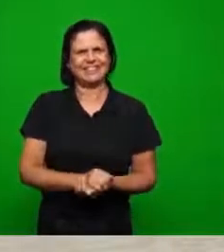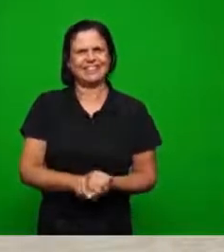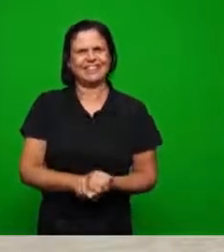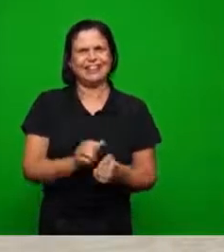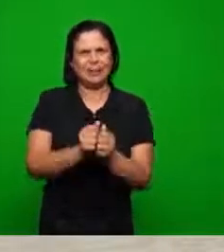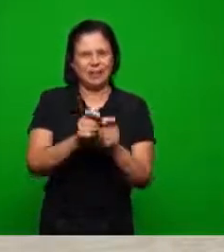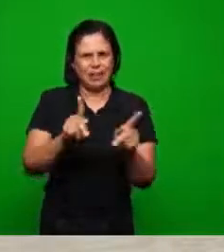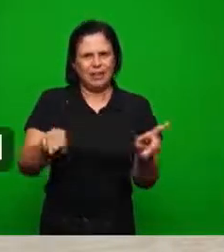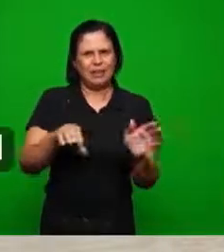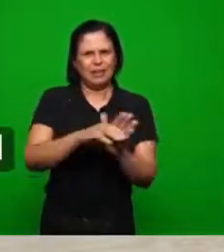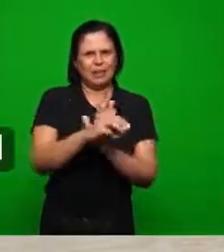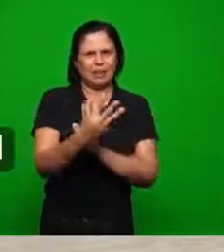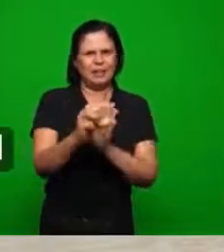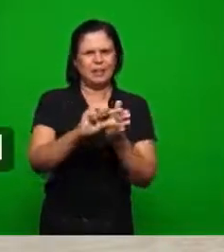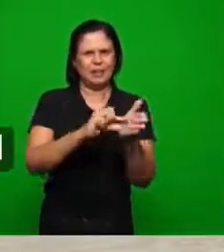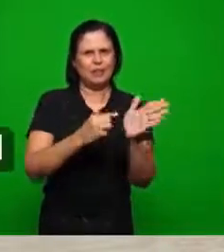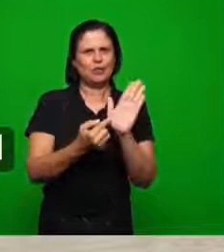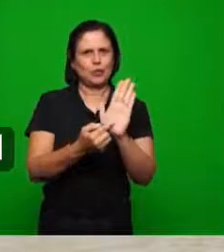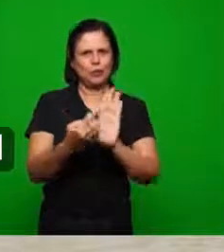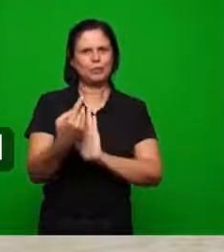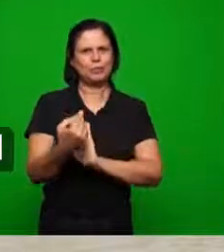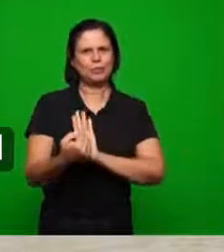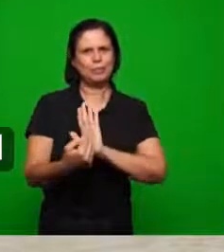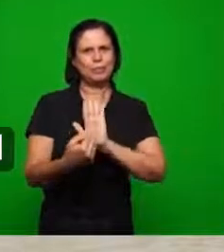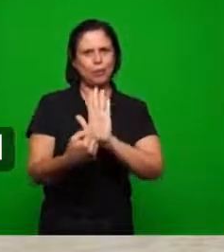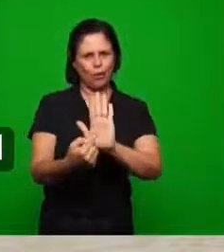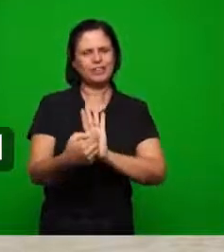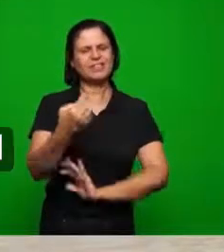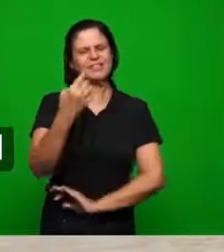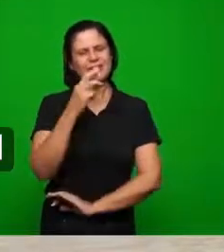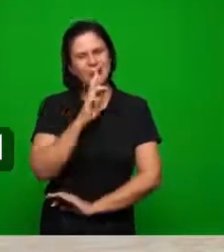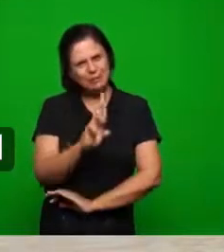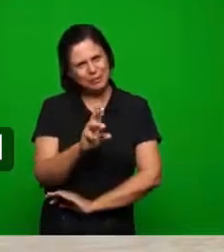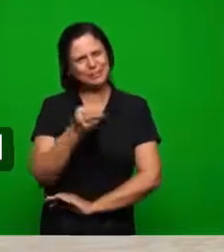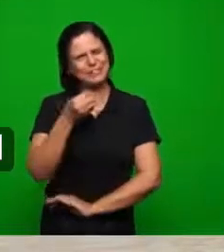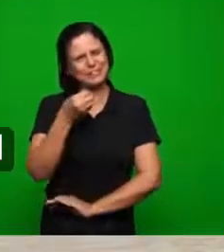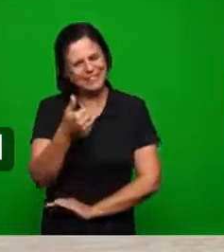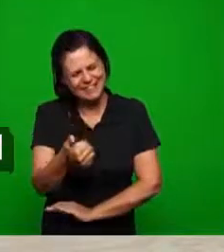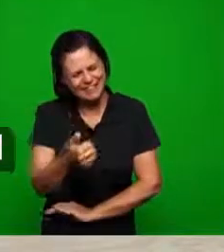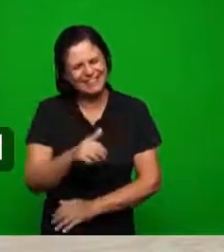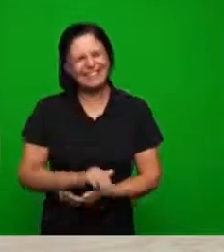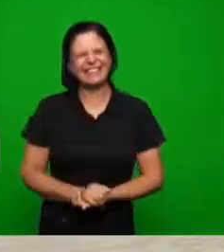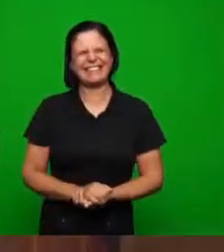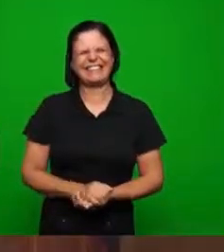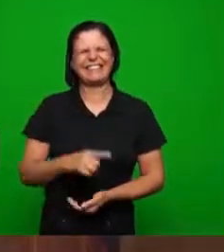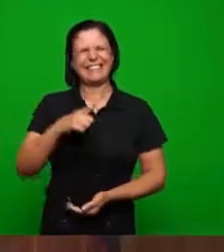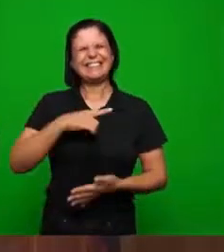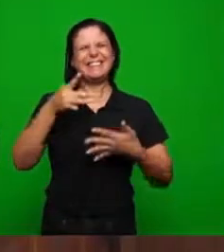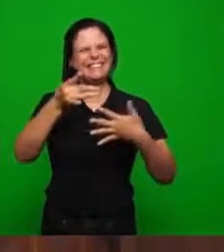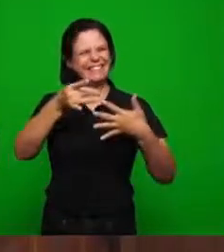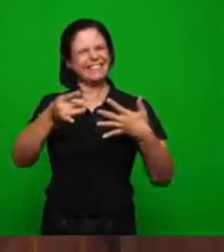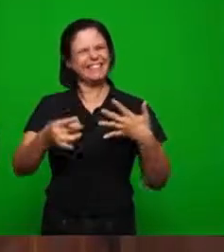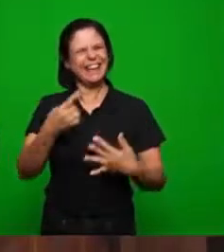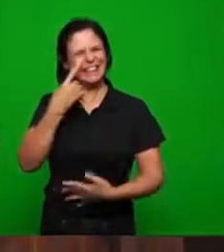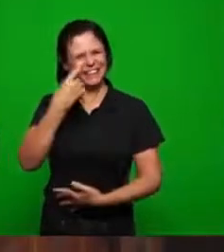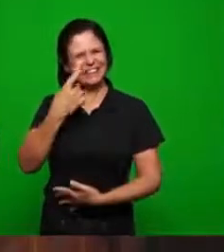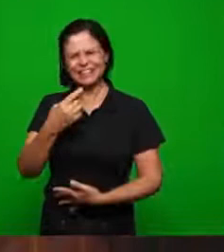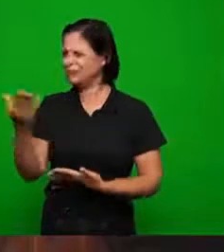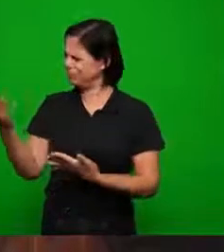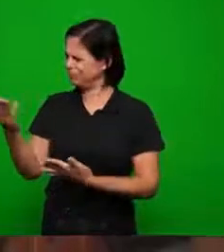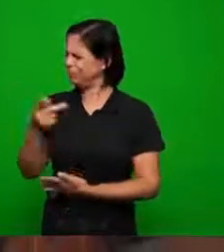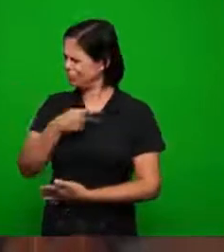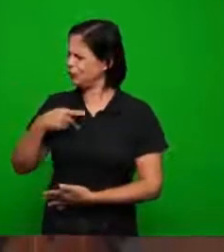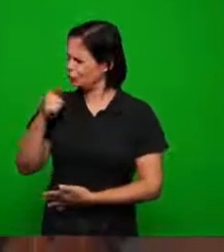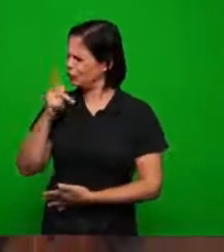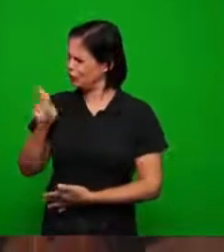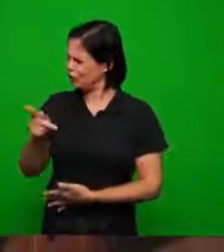4, nos dá esta resposta. Muito bem? Há um detalhe interessante que era importante você comentar, Judutinho?